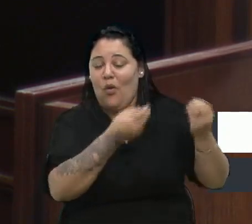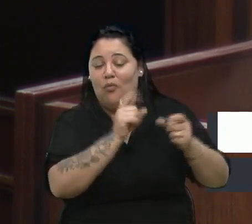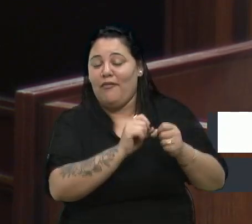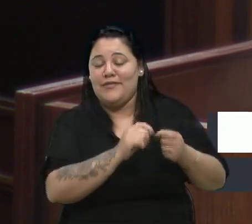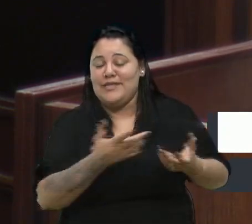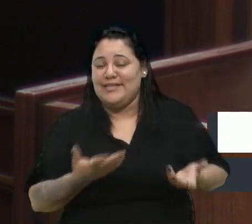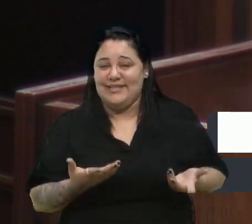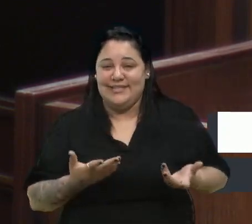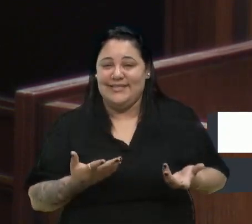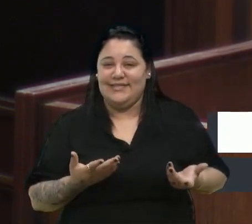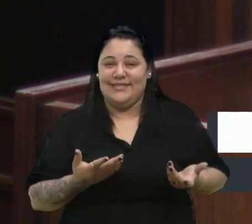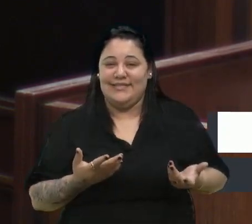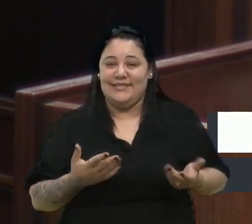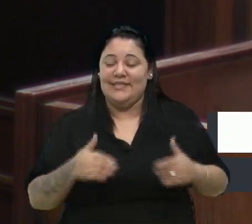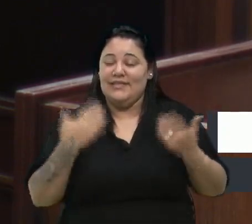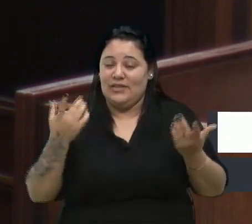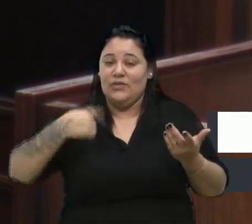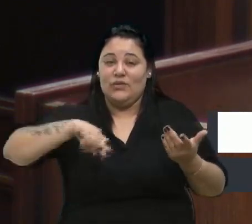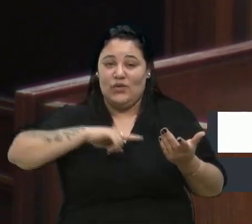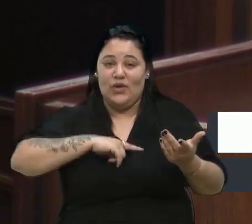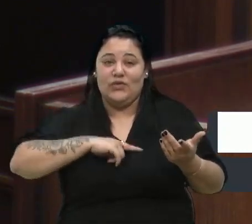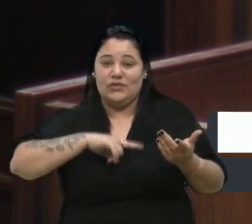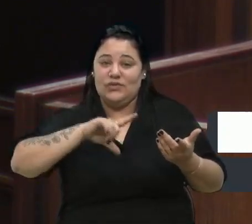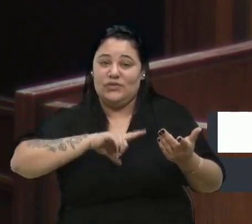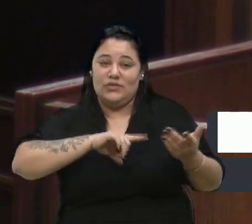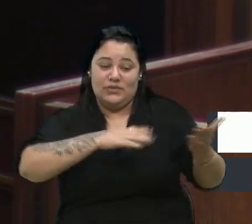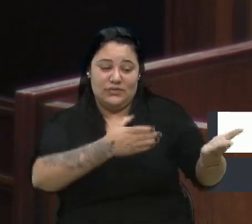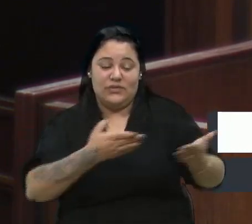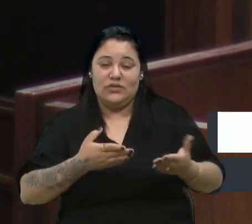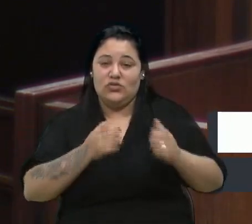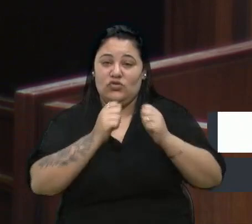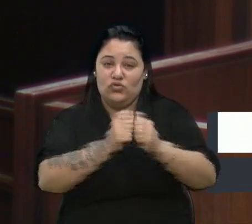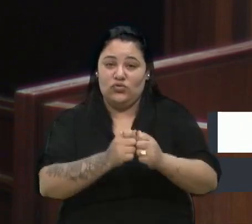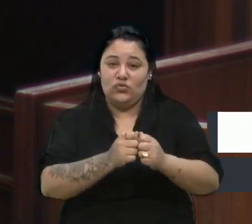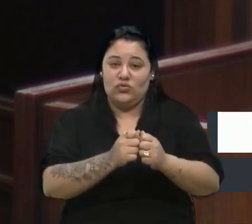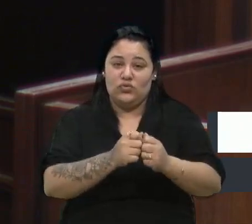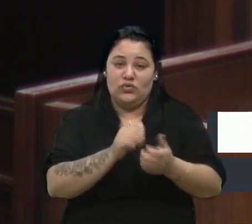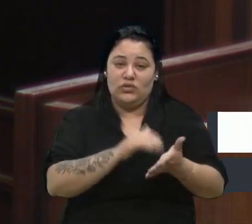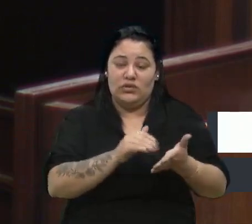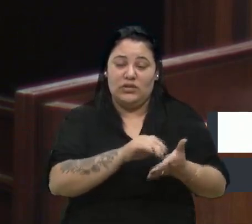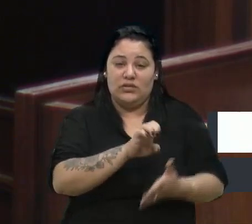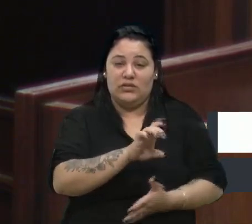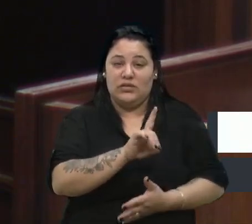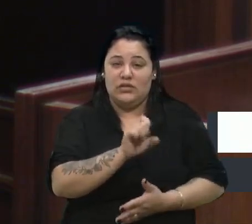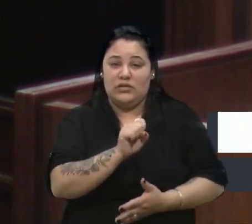Então, nós estivemos visitando com o secretário Edson da Rosa,